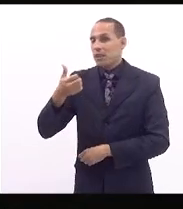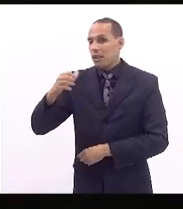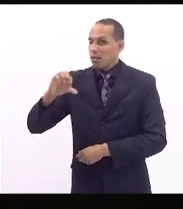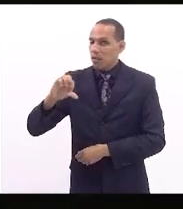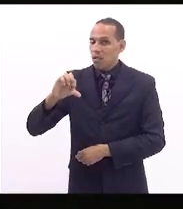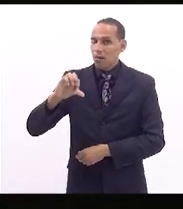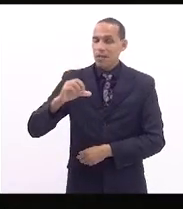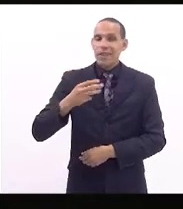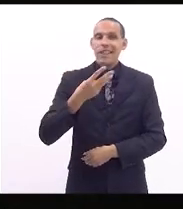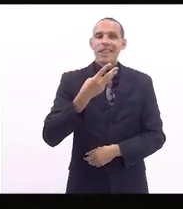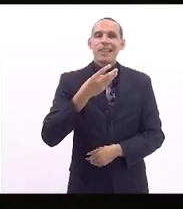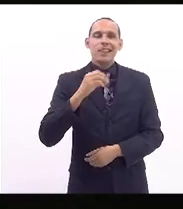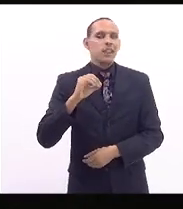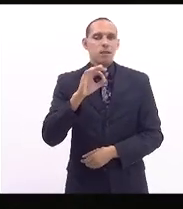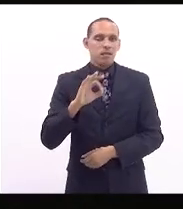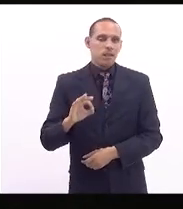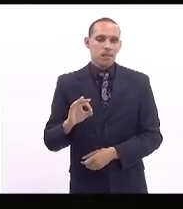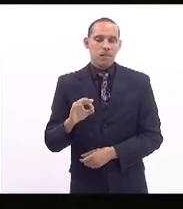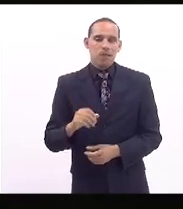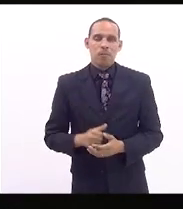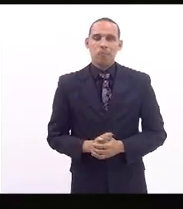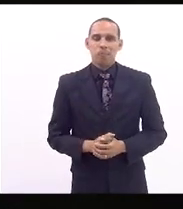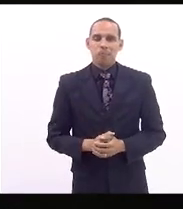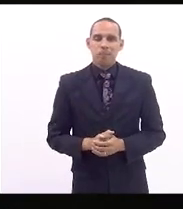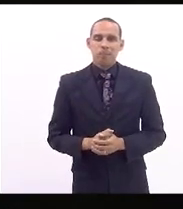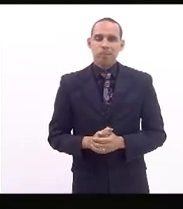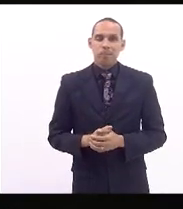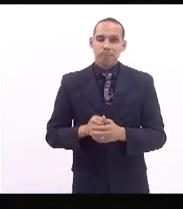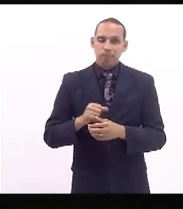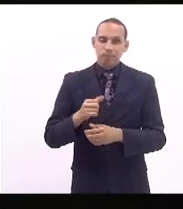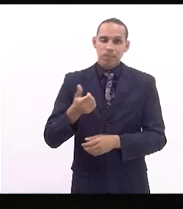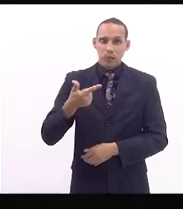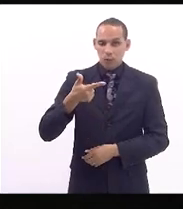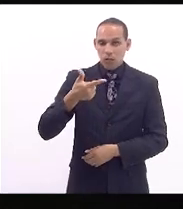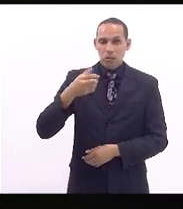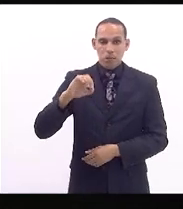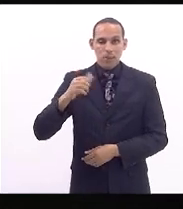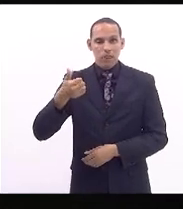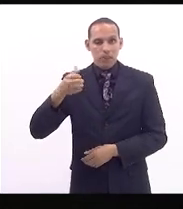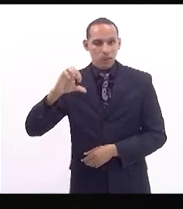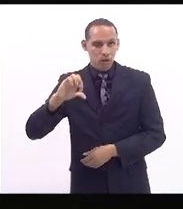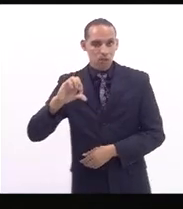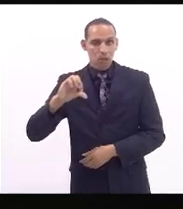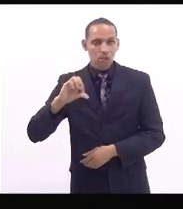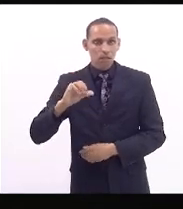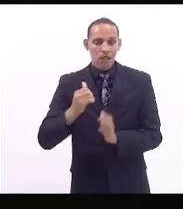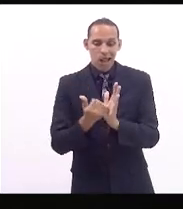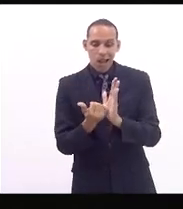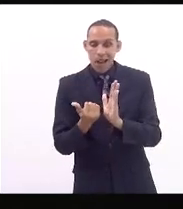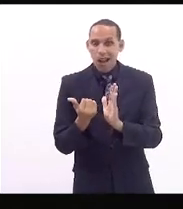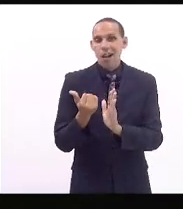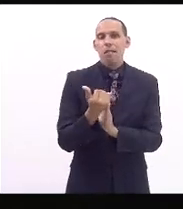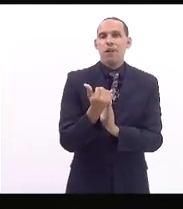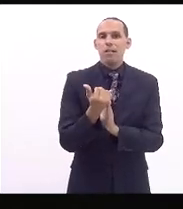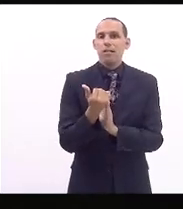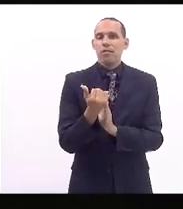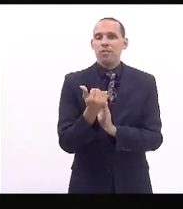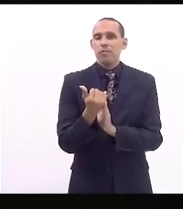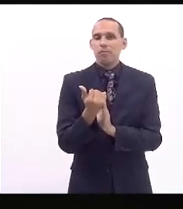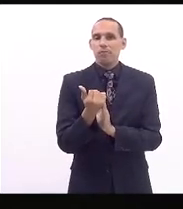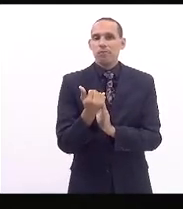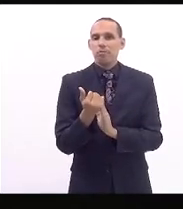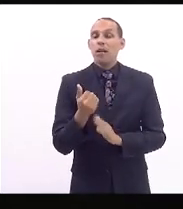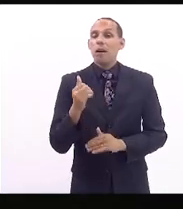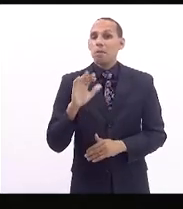de trinta por cento em 2019 mesmo ela subiu um pouco